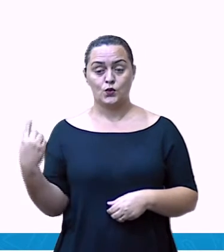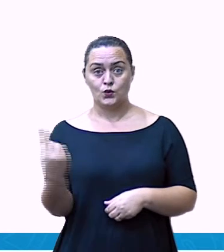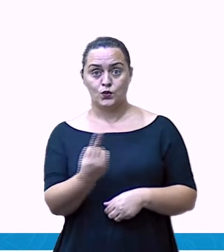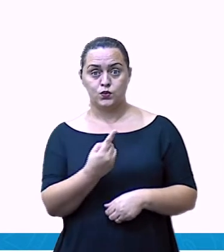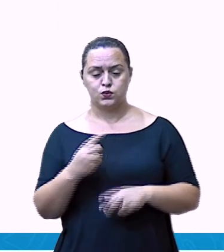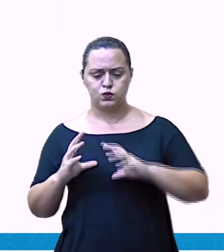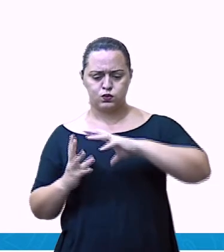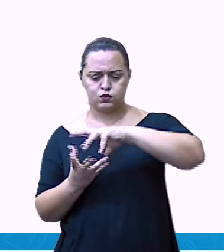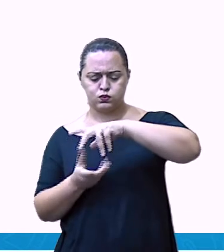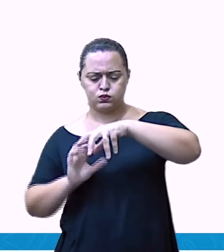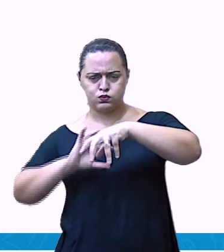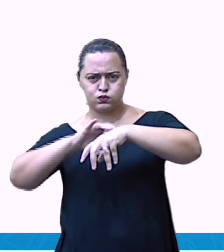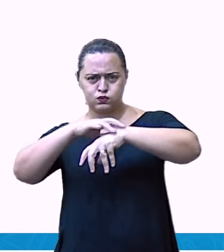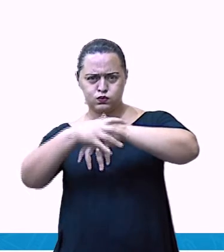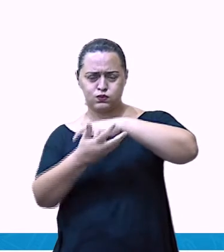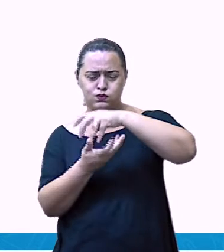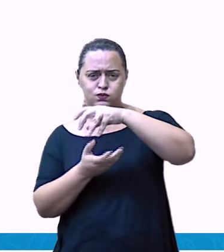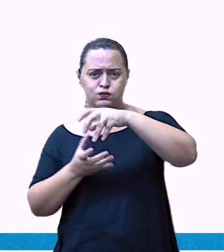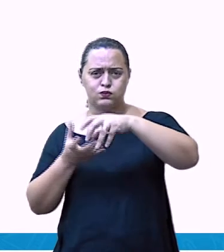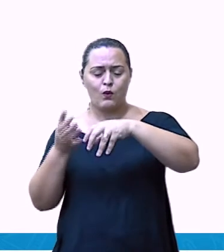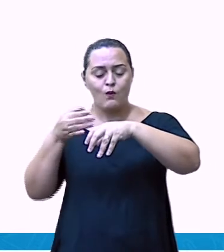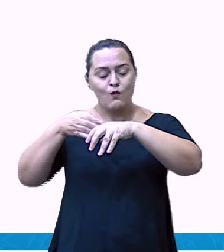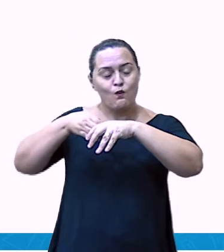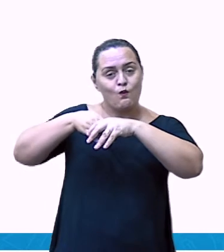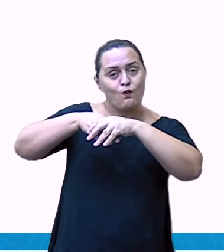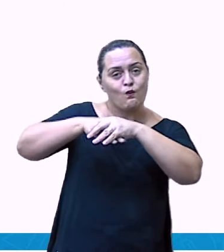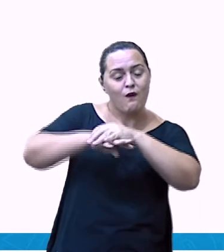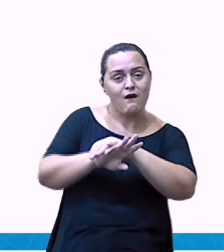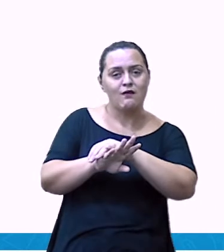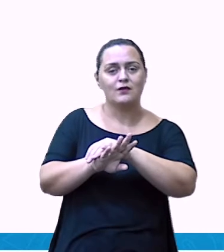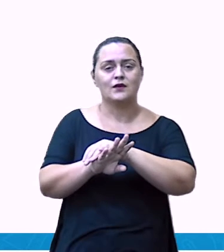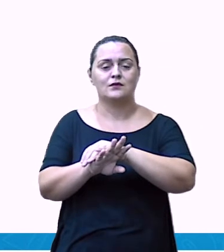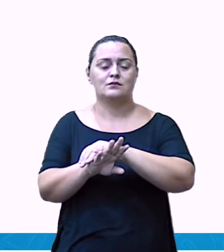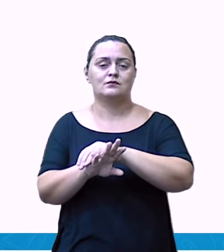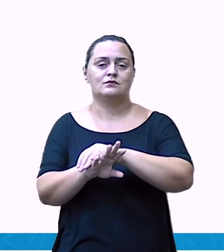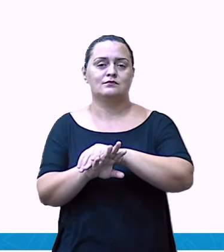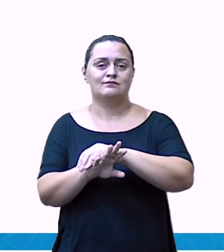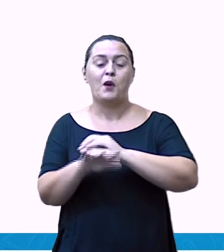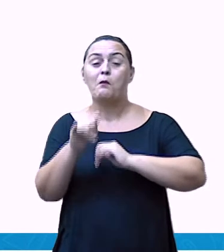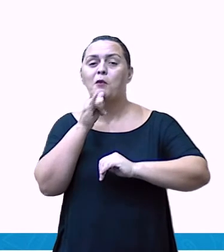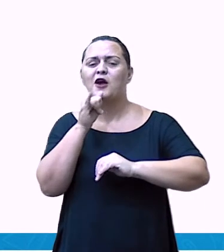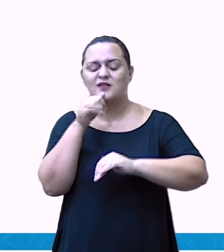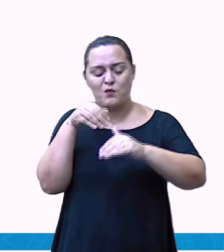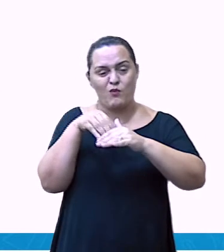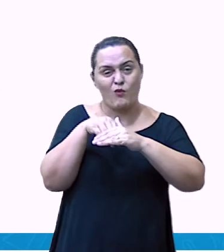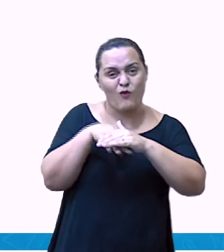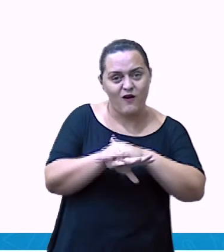guarda um pouco desse calor para as noites.